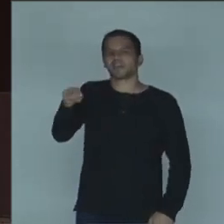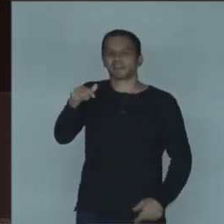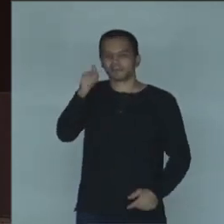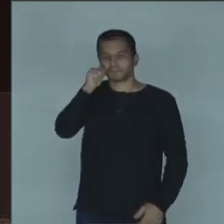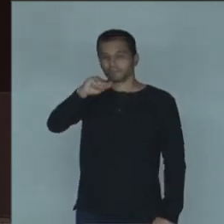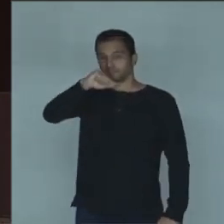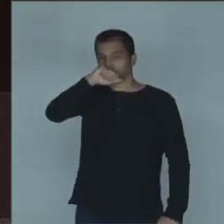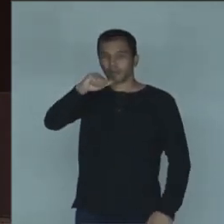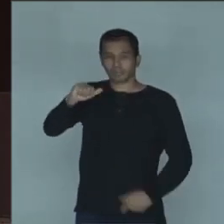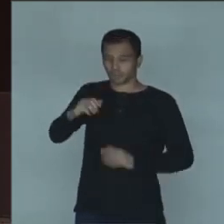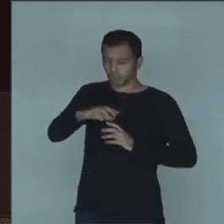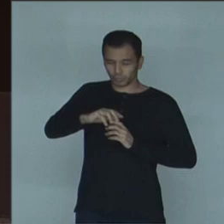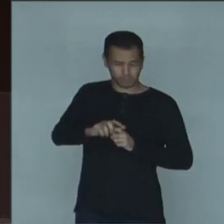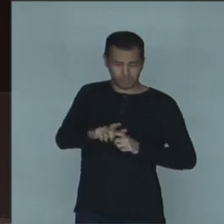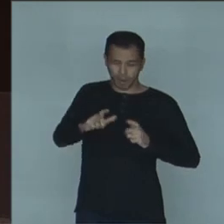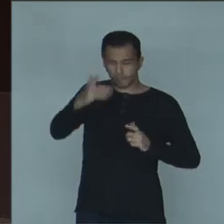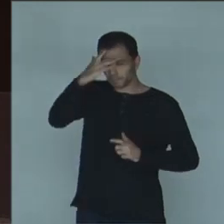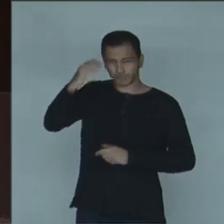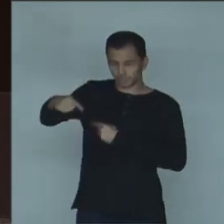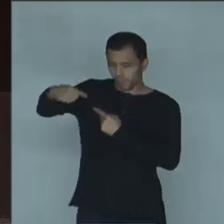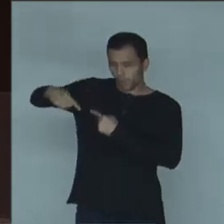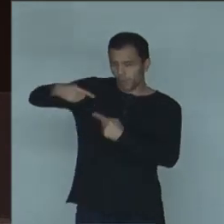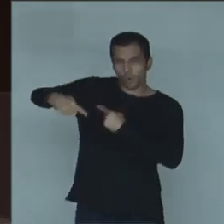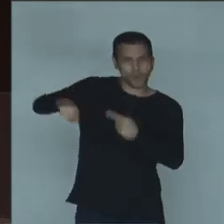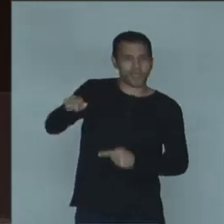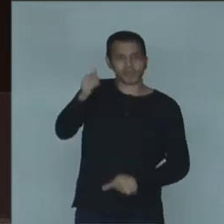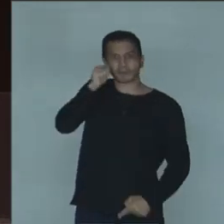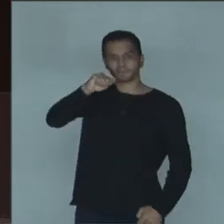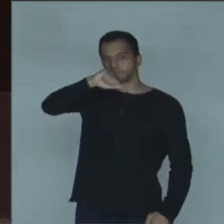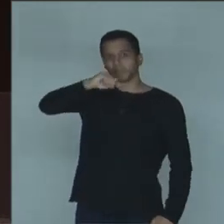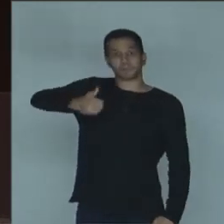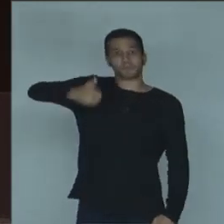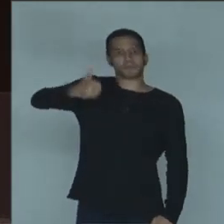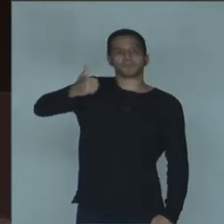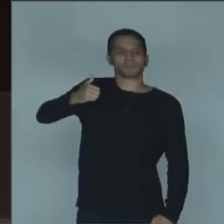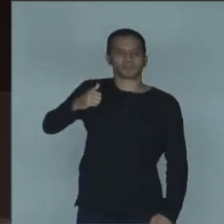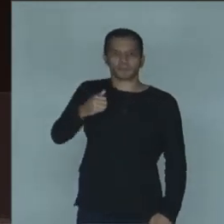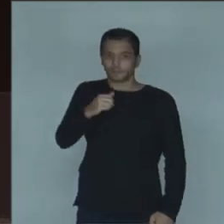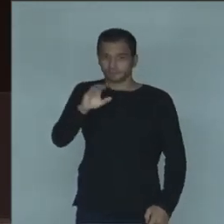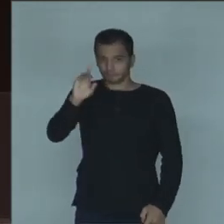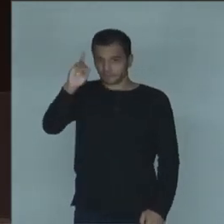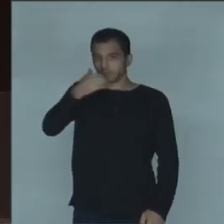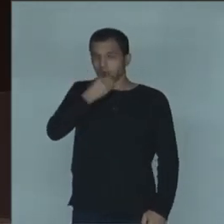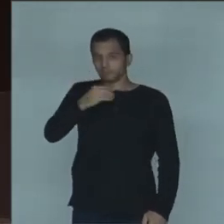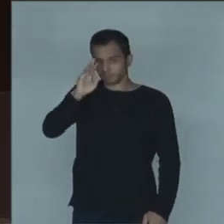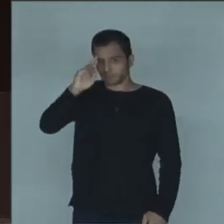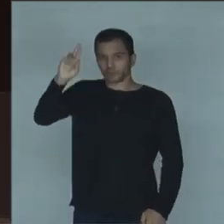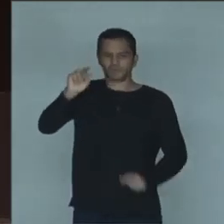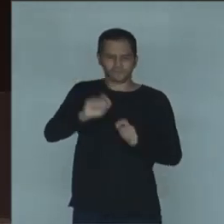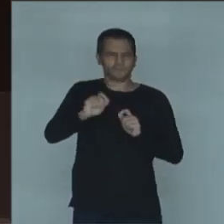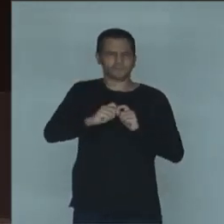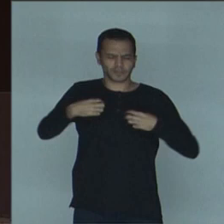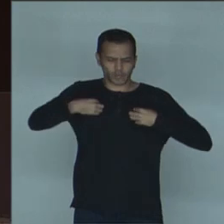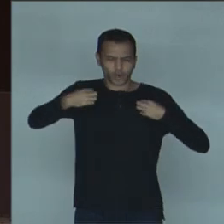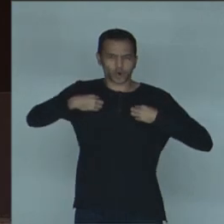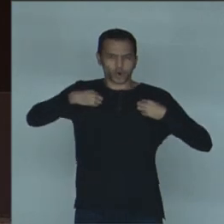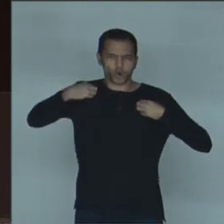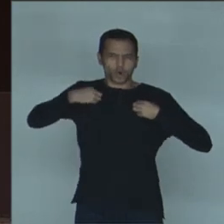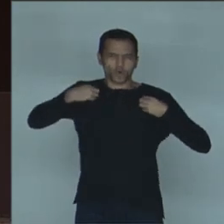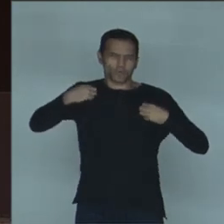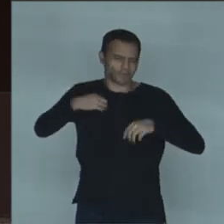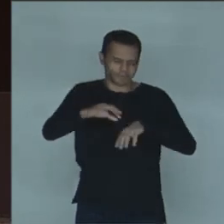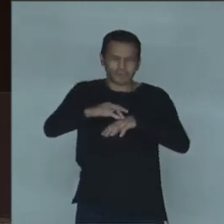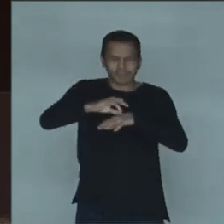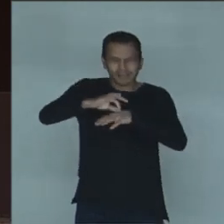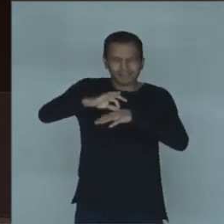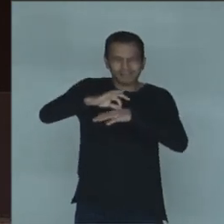o Senhor Deus fez roupas de pele e com elas vestiu Adão e sua mulher Então disse o senhor Deus